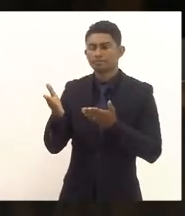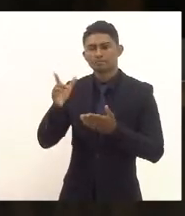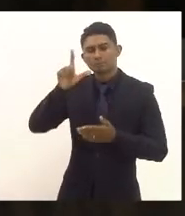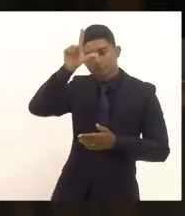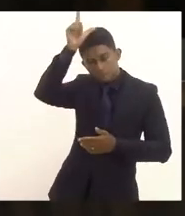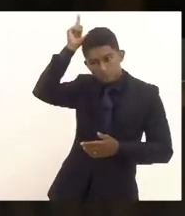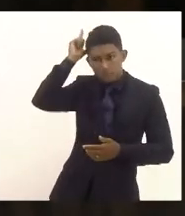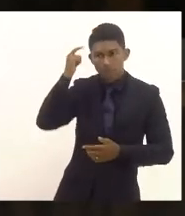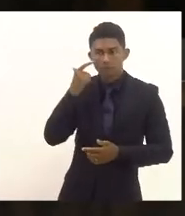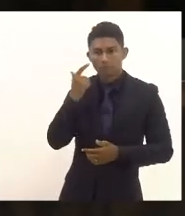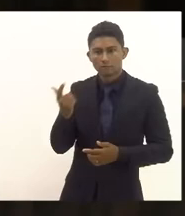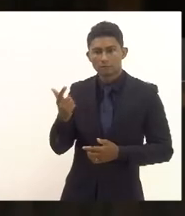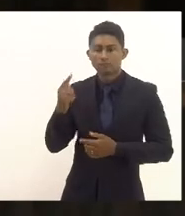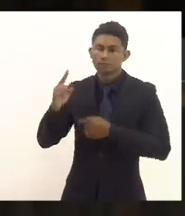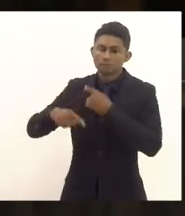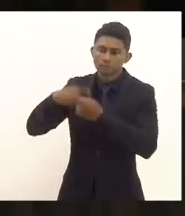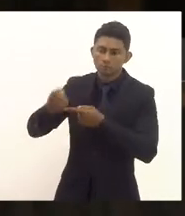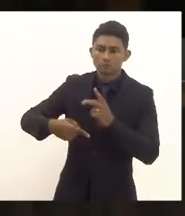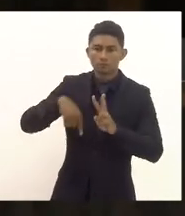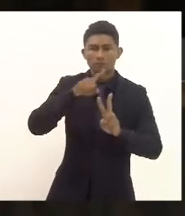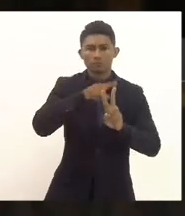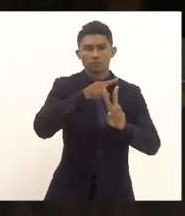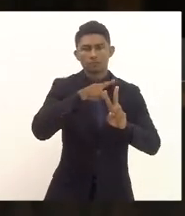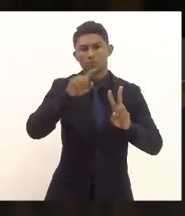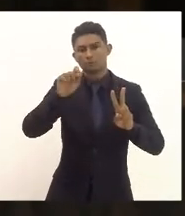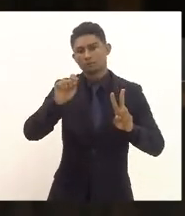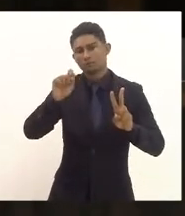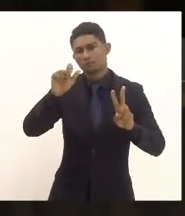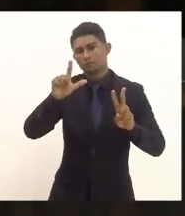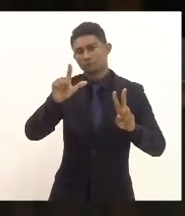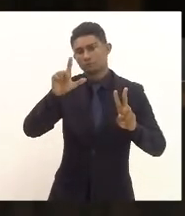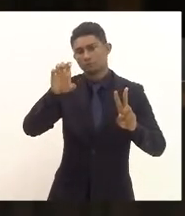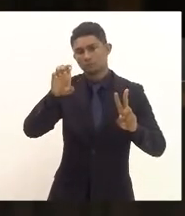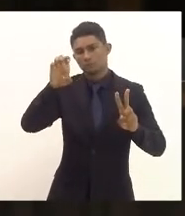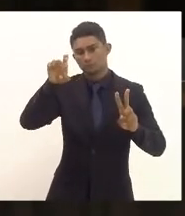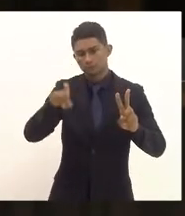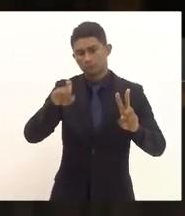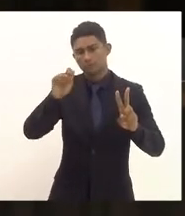Deputado Luiz Paulo em seguida Deputado Alexandre Freitas